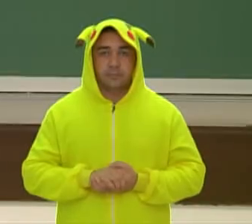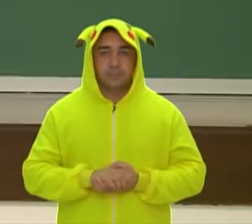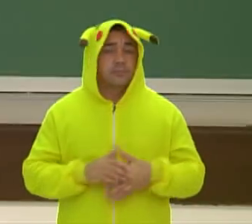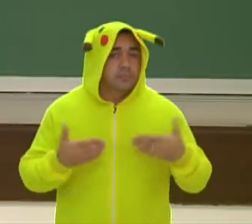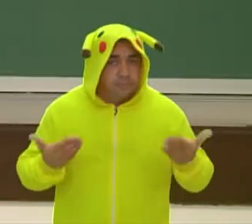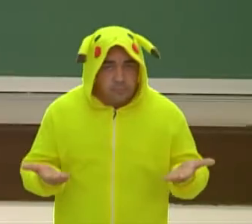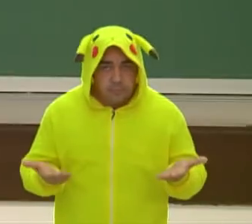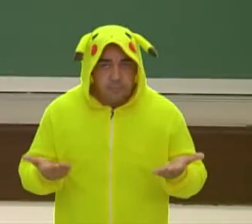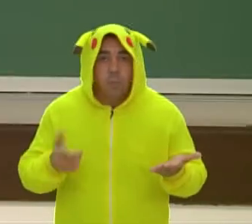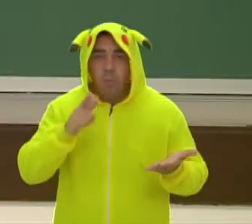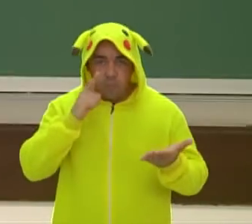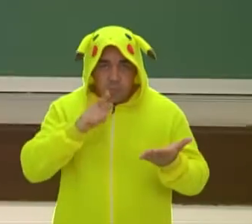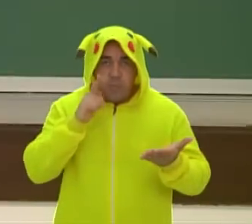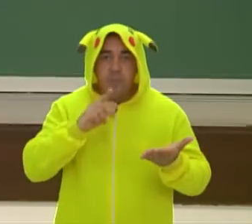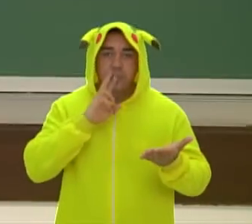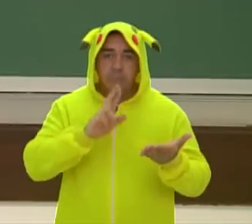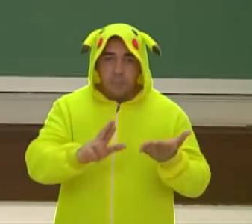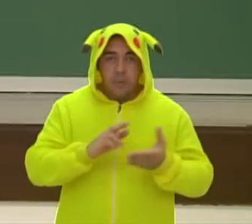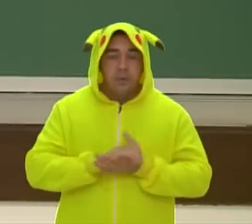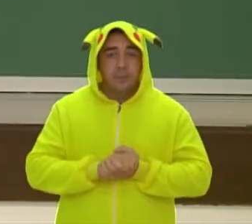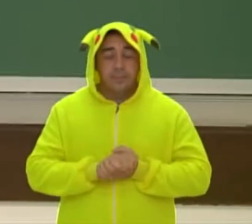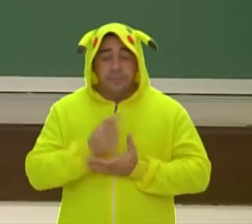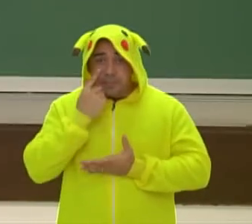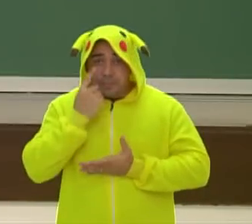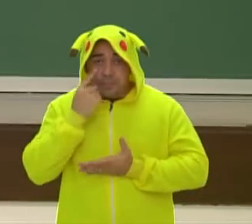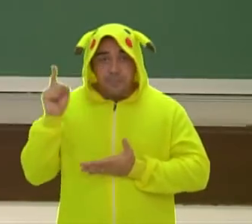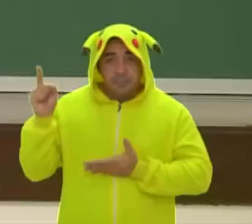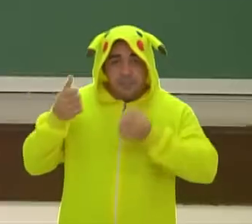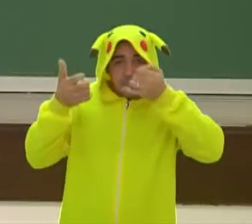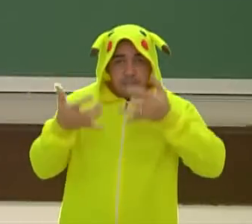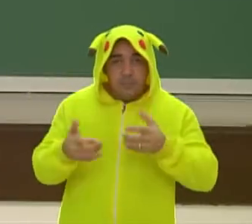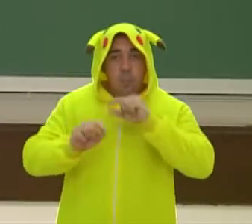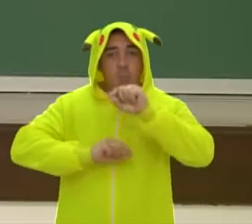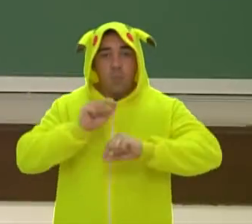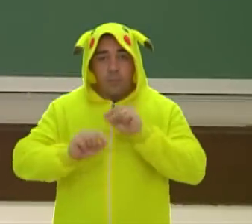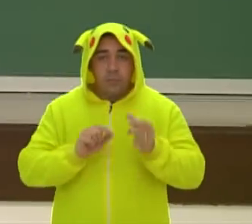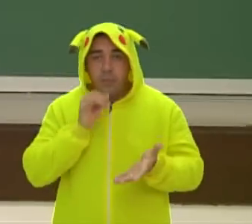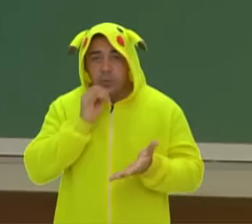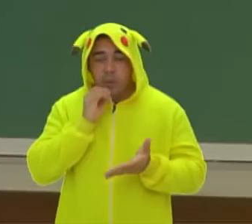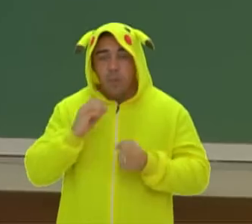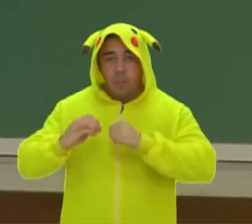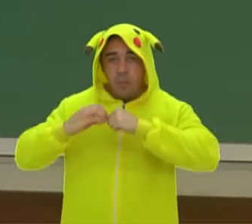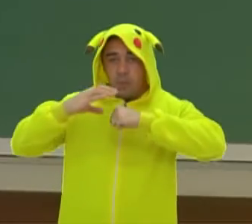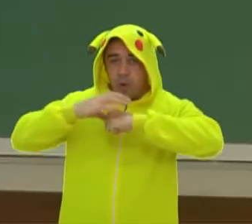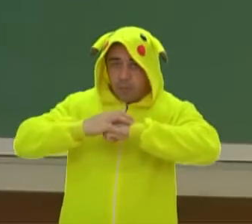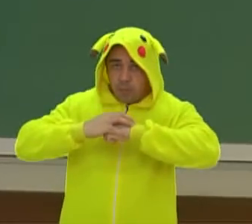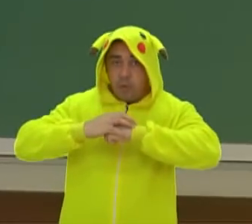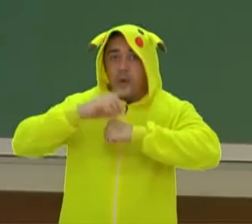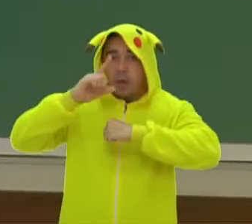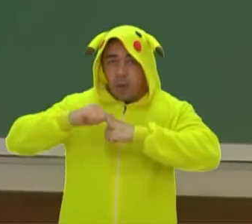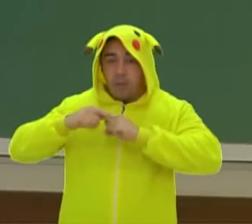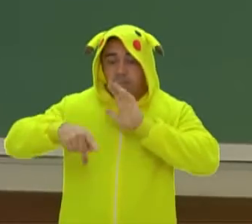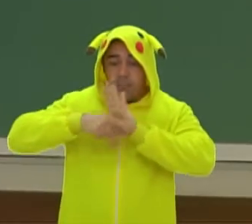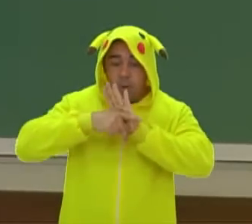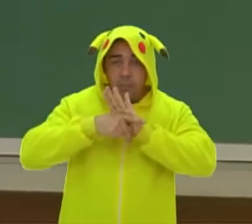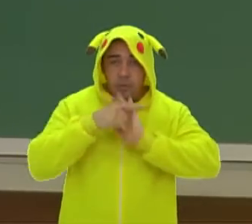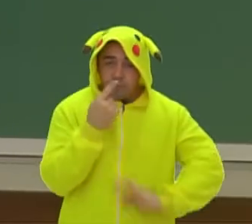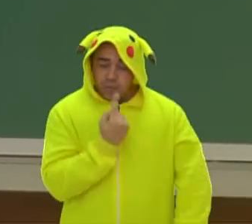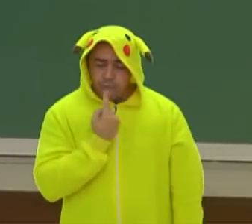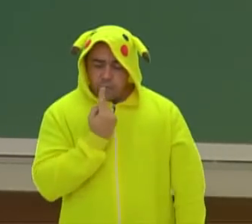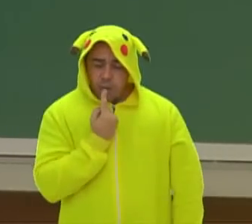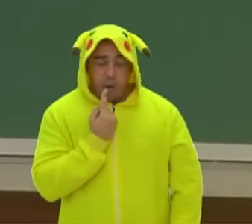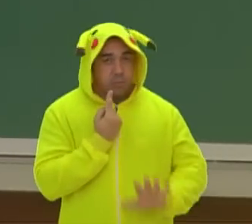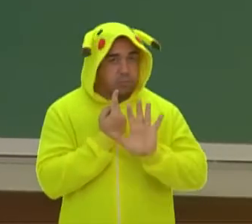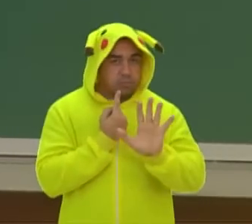E aí, gente, conseguiram? Vamos lá então. Tá dizendo aqui que no caso do Pokémon tem caráter individual. Evolução tem